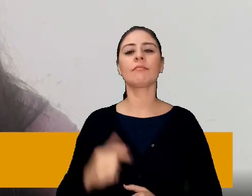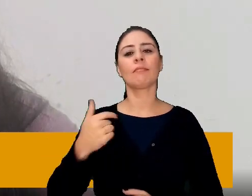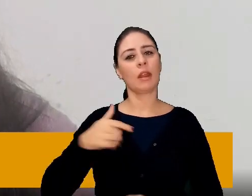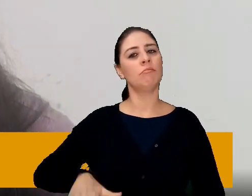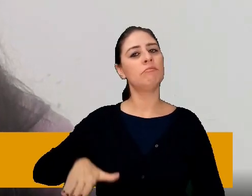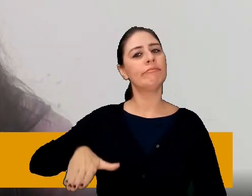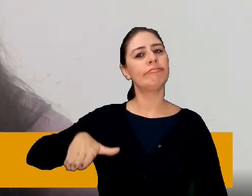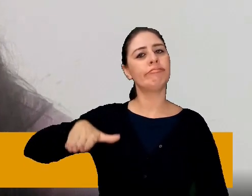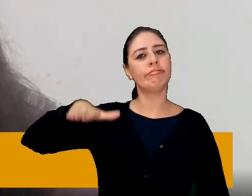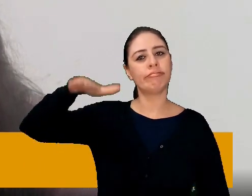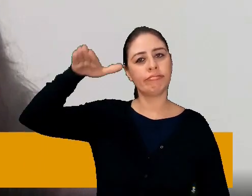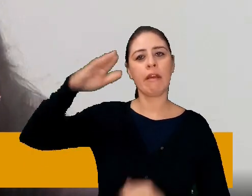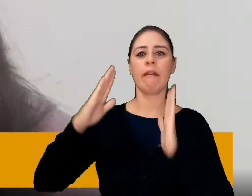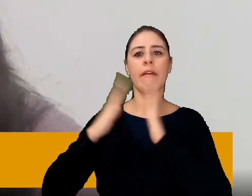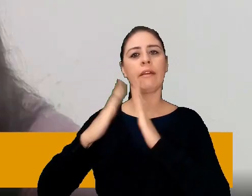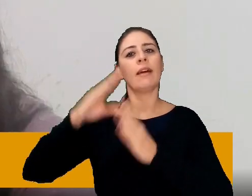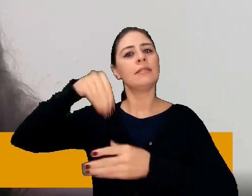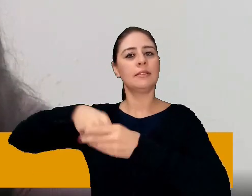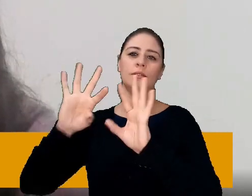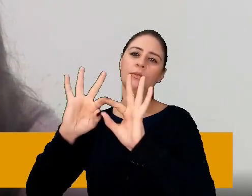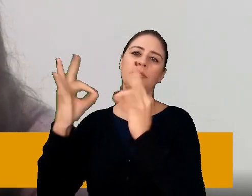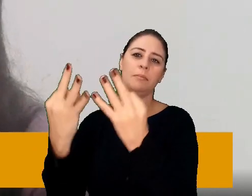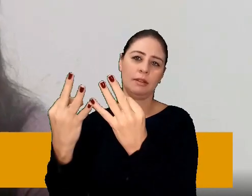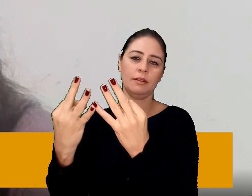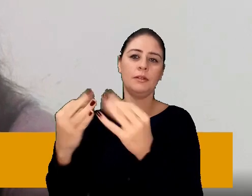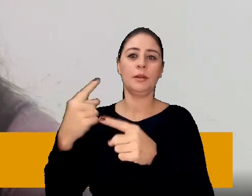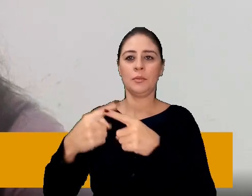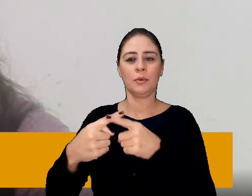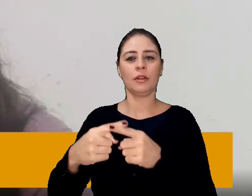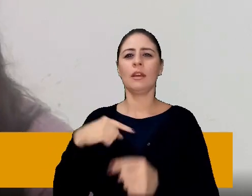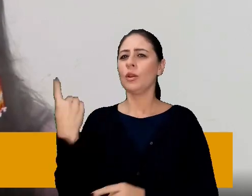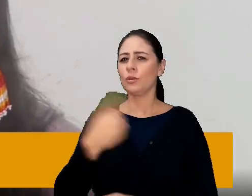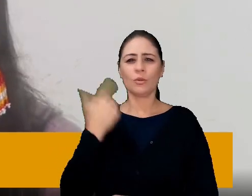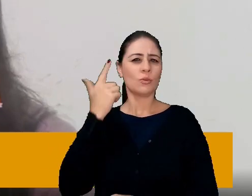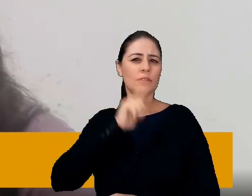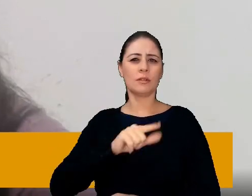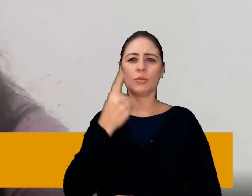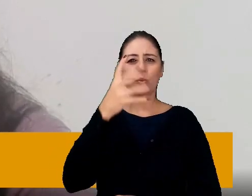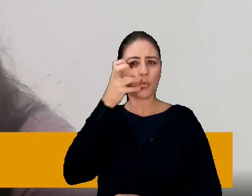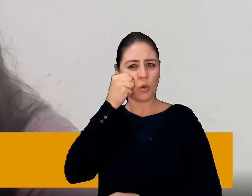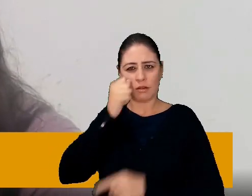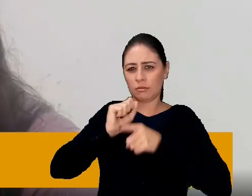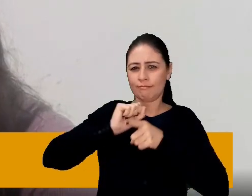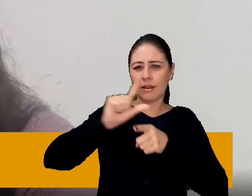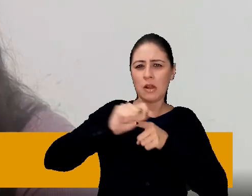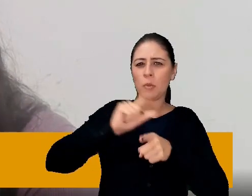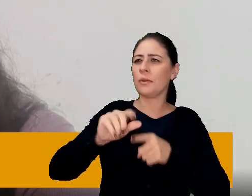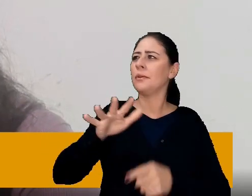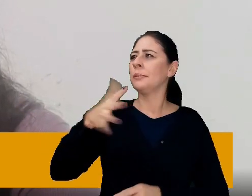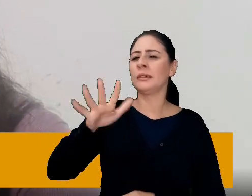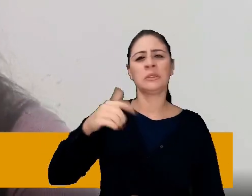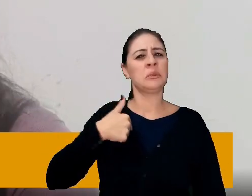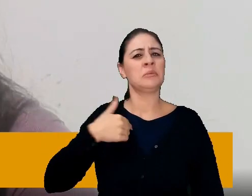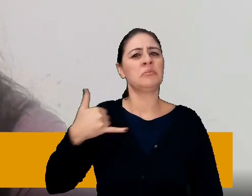e cresci em casa de família, né? Porque eu fui ter casa que a gente foi morar de aluguel, era mais ou menos,